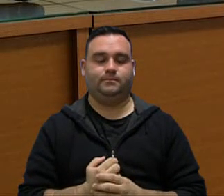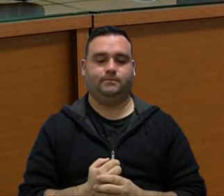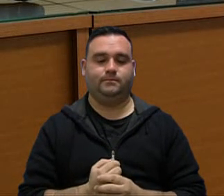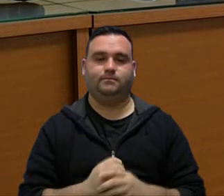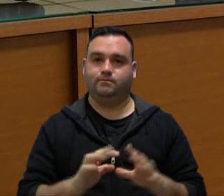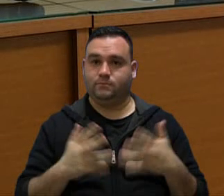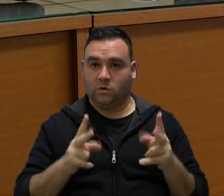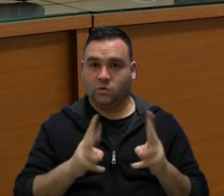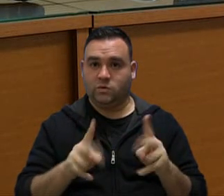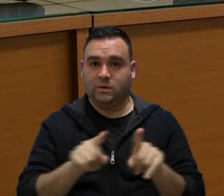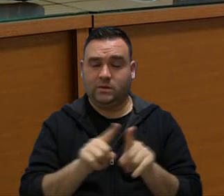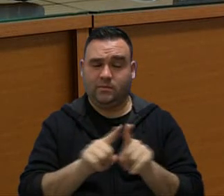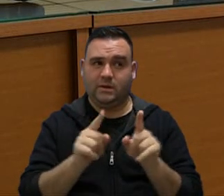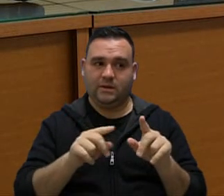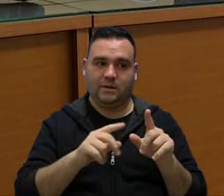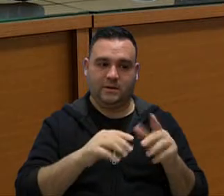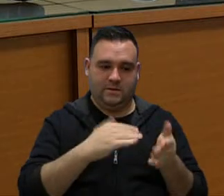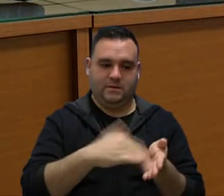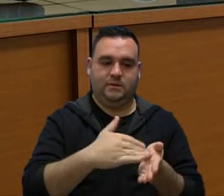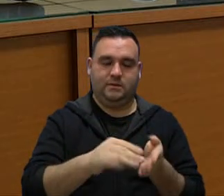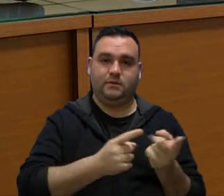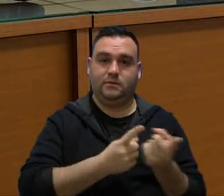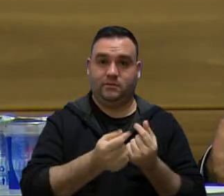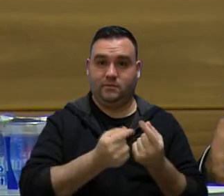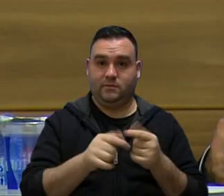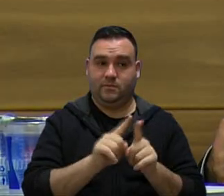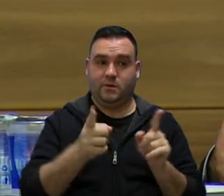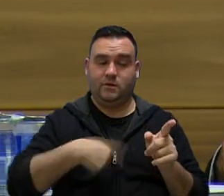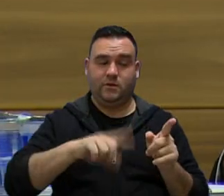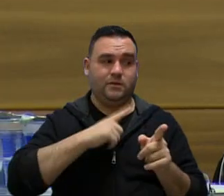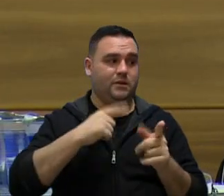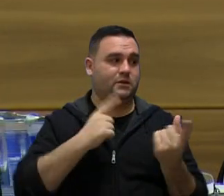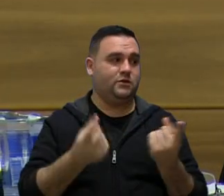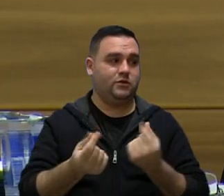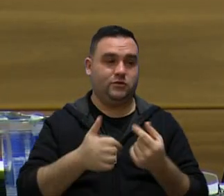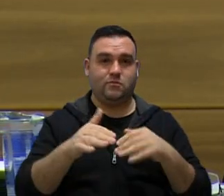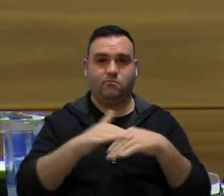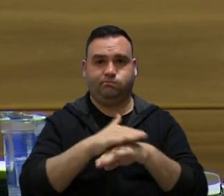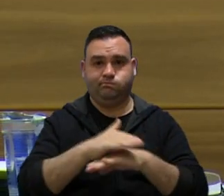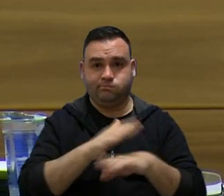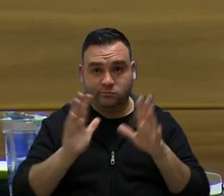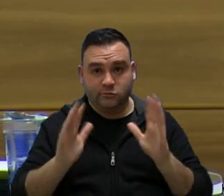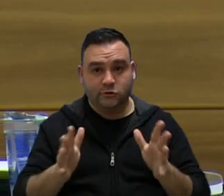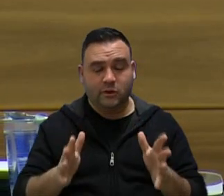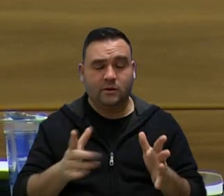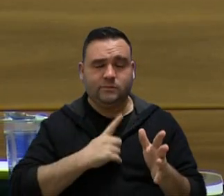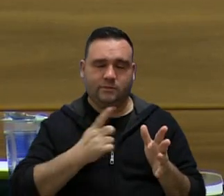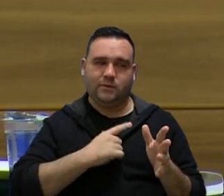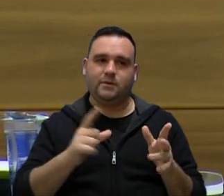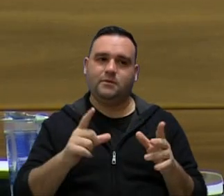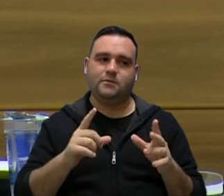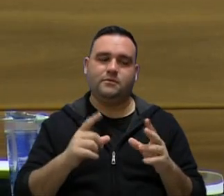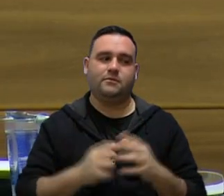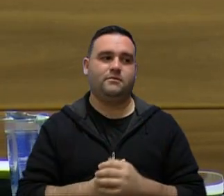bom então ainda inclusive passou pela secretaria da fazenda inclusive nós já fizemos a reserva tudo é